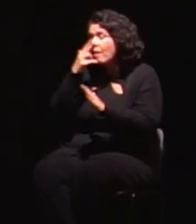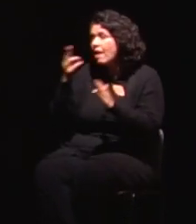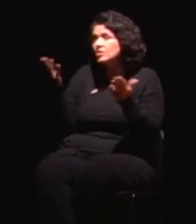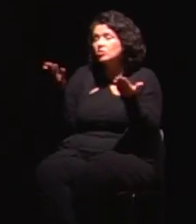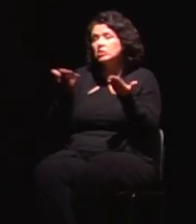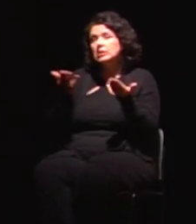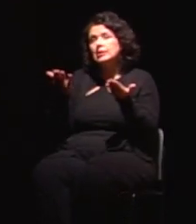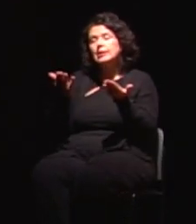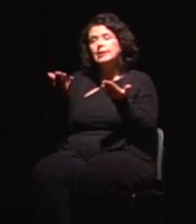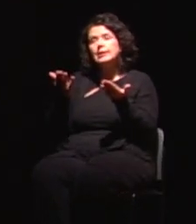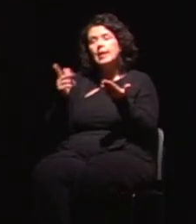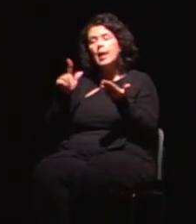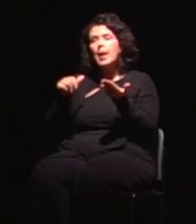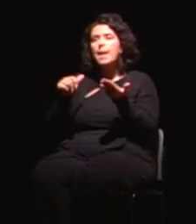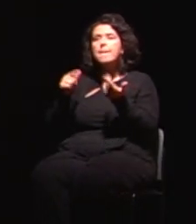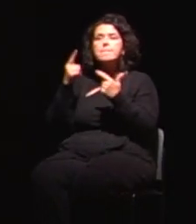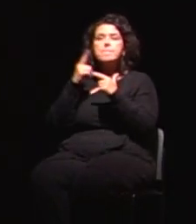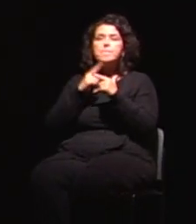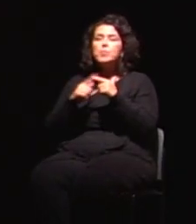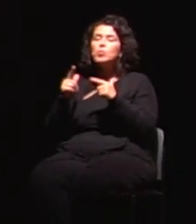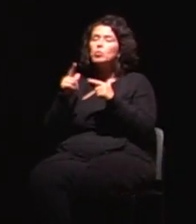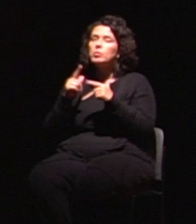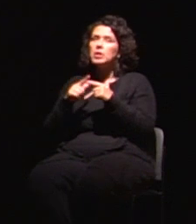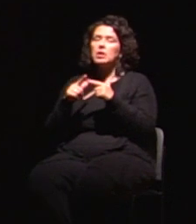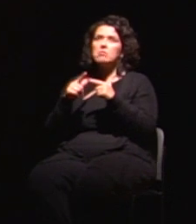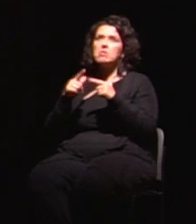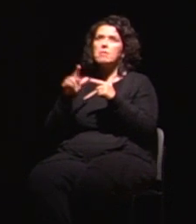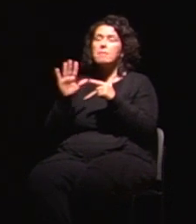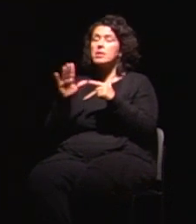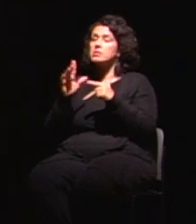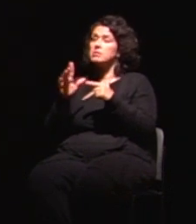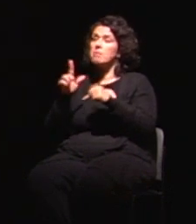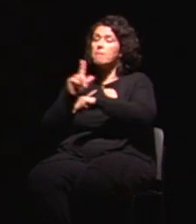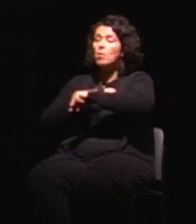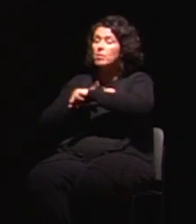essas questões e